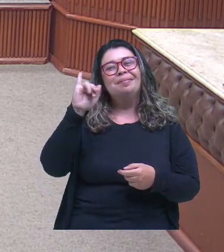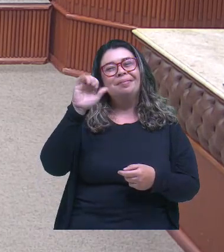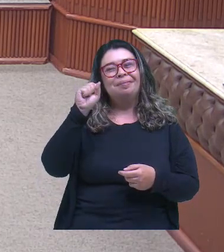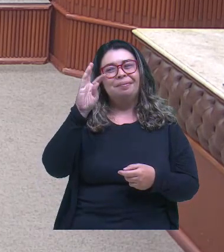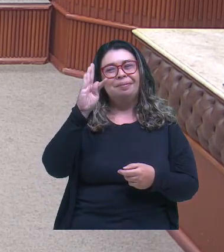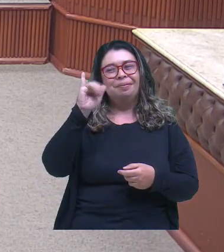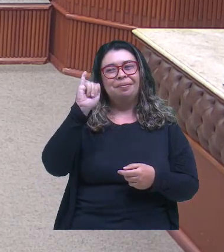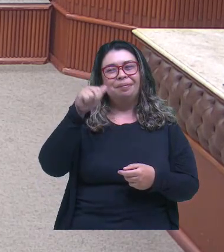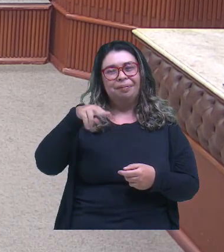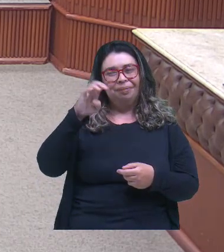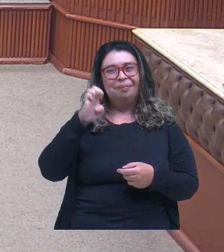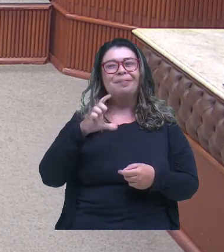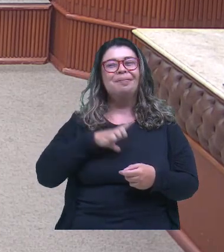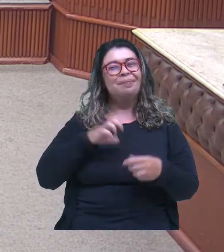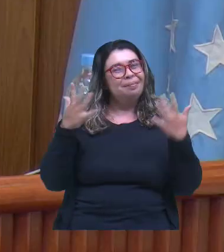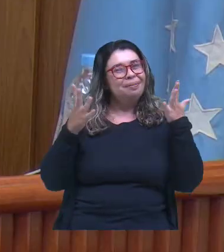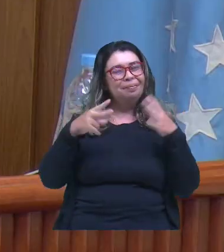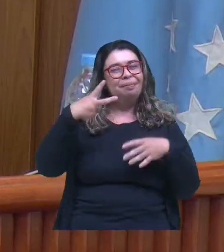maravilha, né?